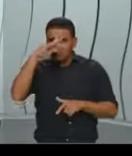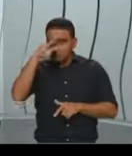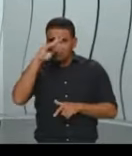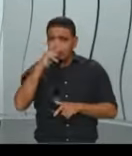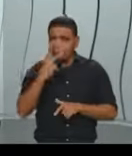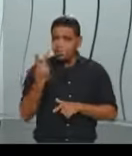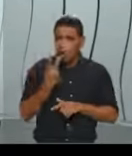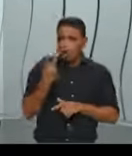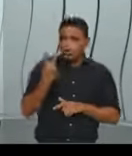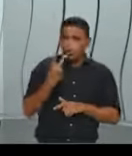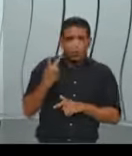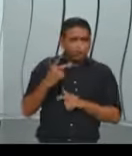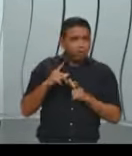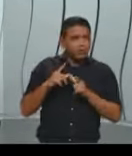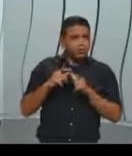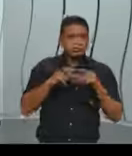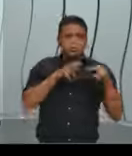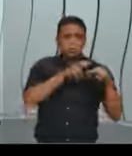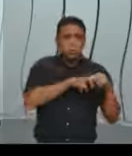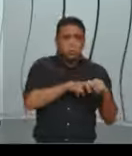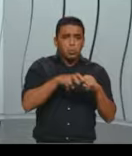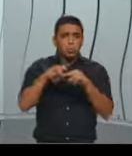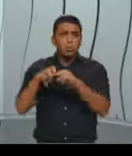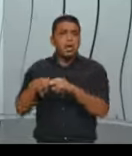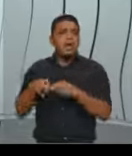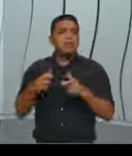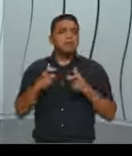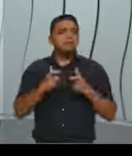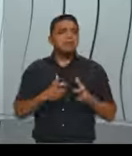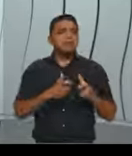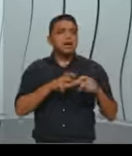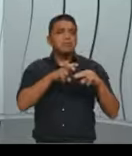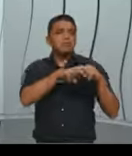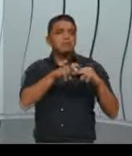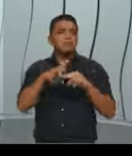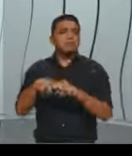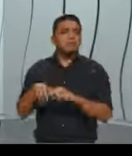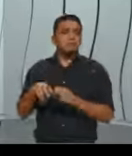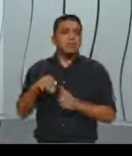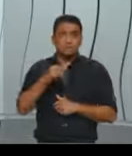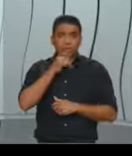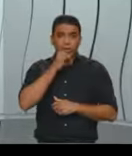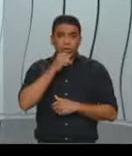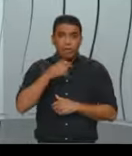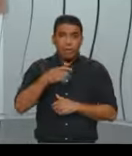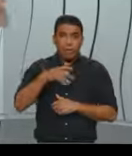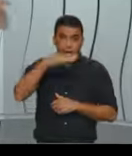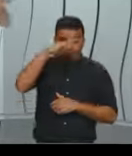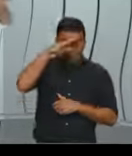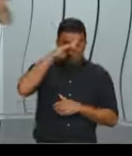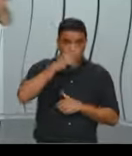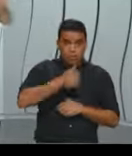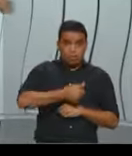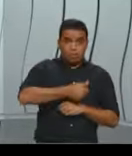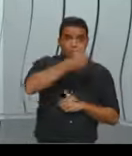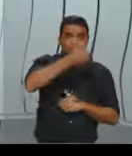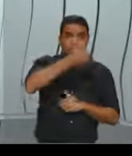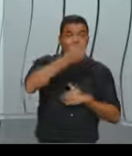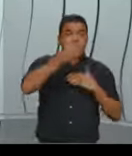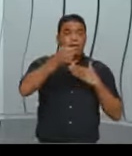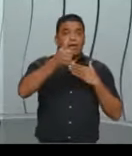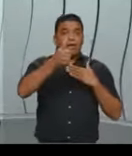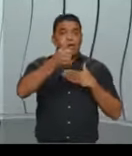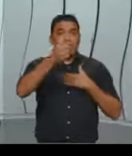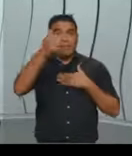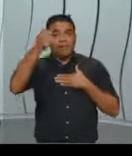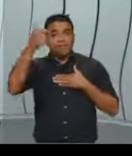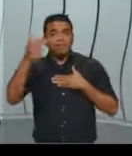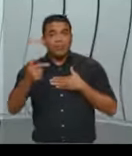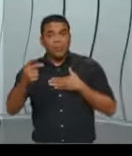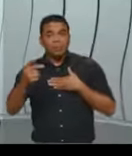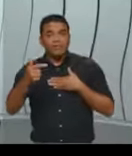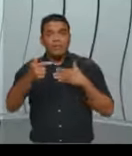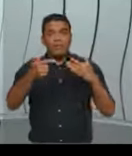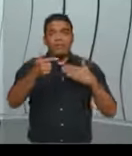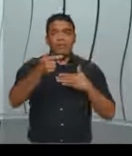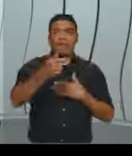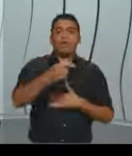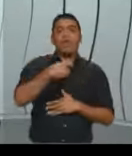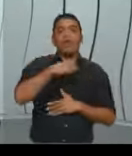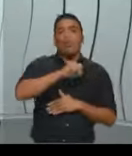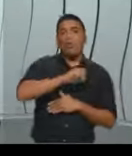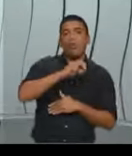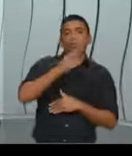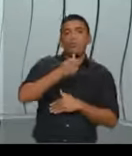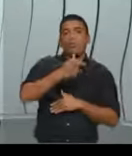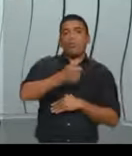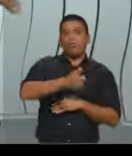na poltrona não importa. Se importar, seria Hermes em primeiro e eu na segunda. Ou eu na